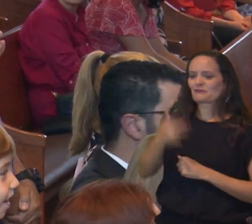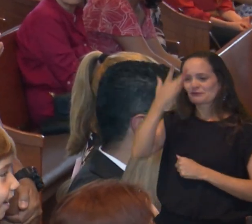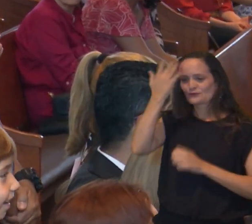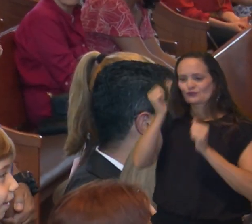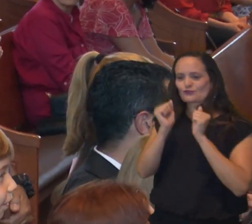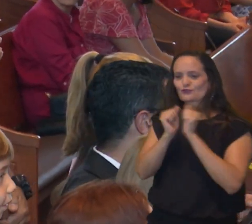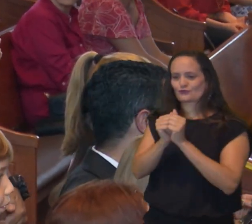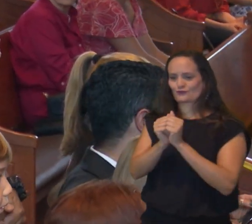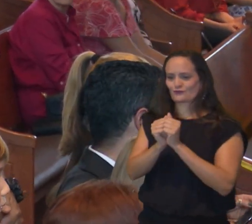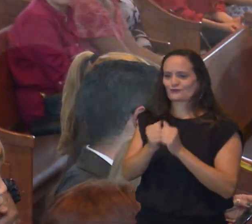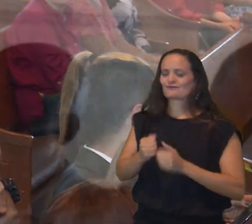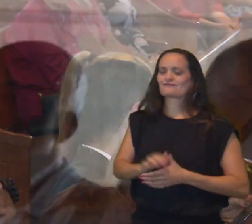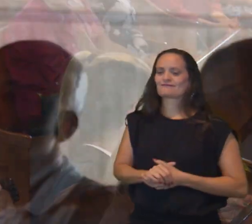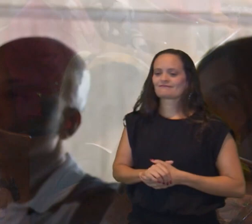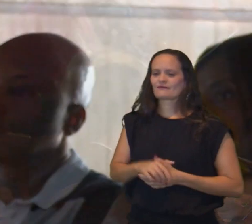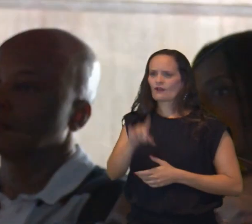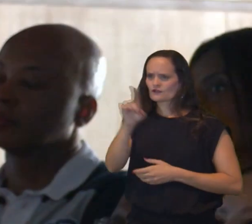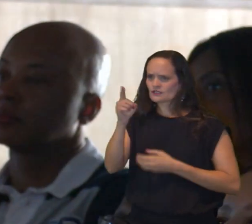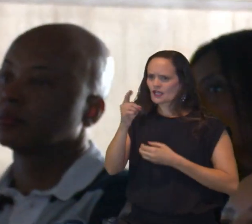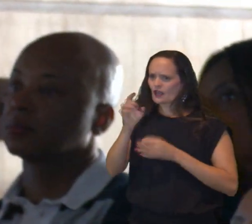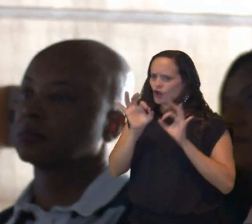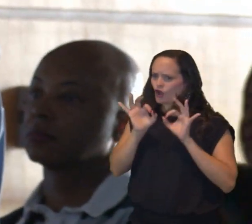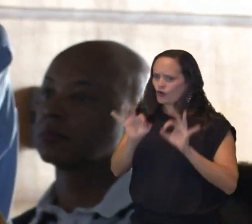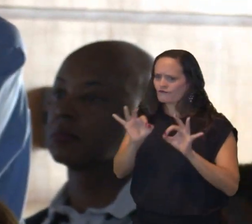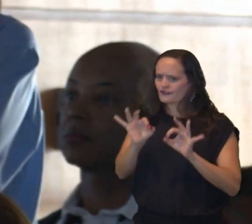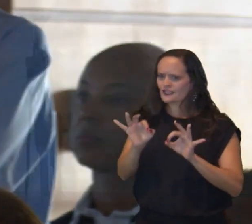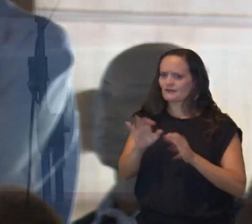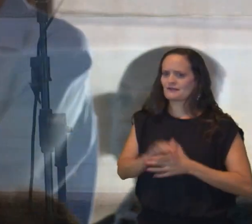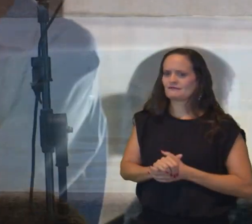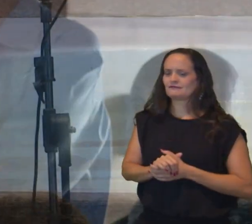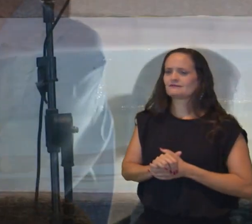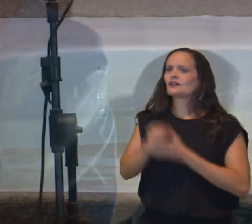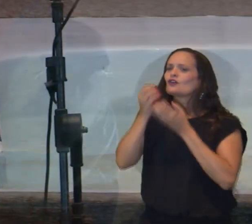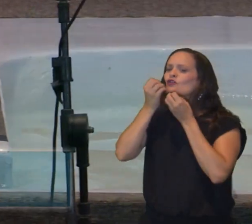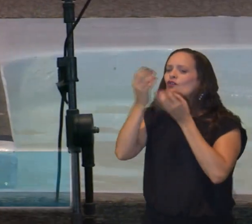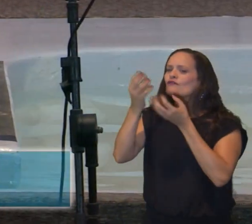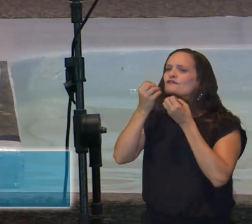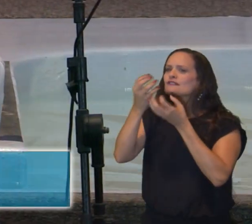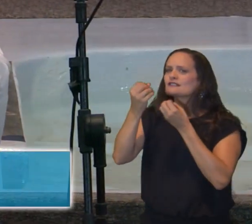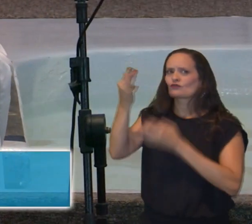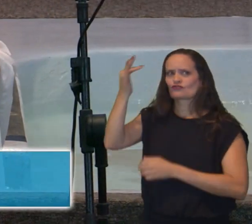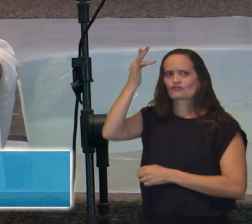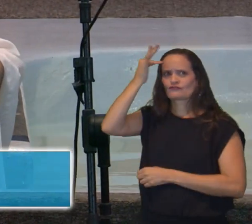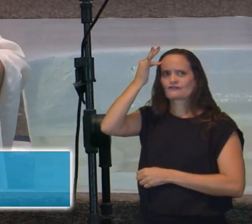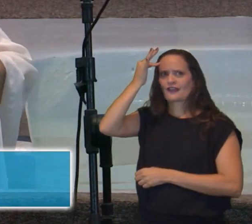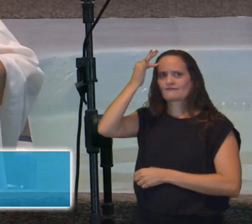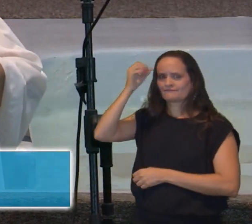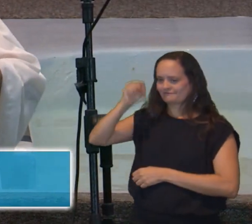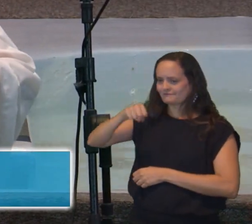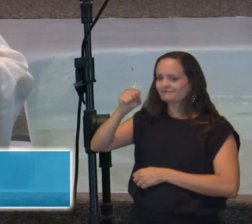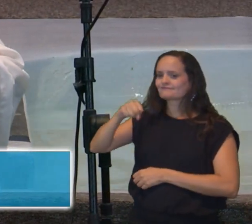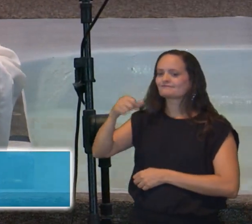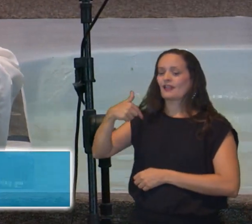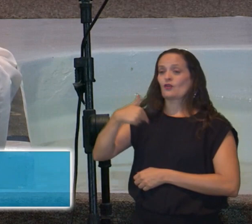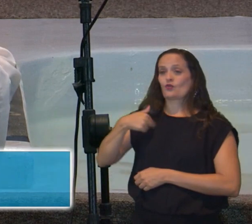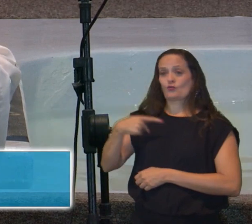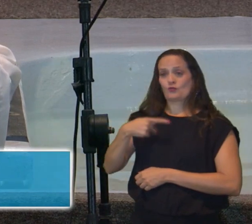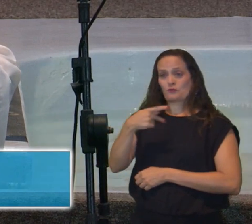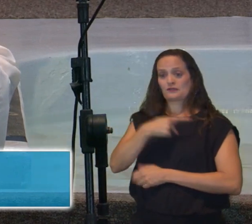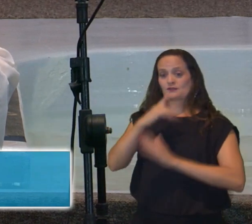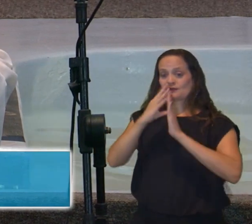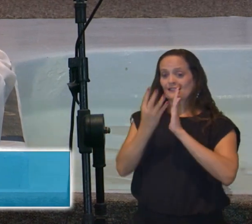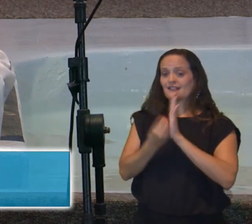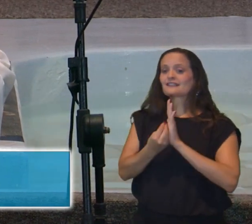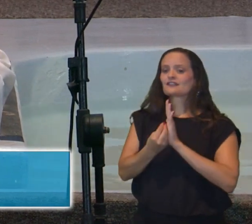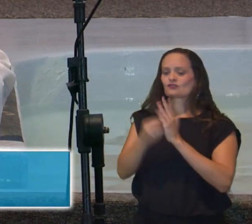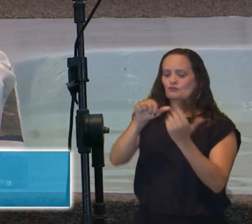convite. Você confirma, irmão Sérgio, a sua pública profissão de fé? Sim. Como ministro do Evangelho,